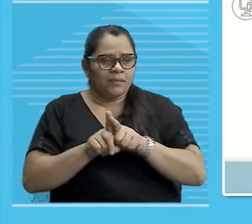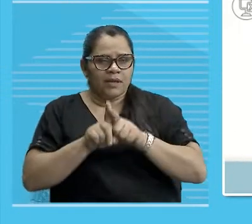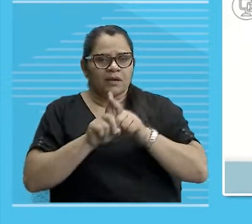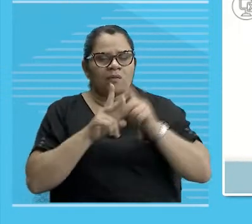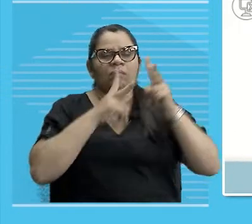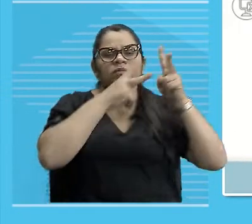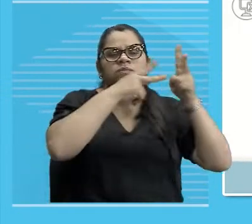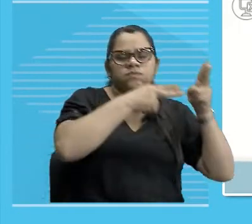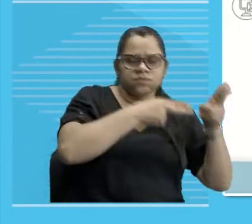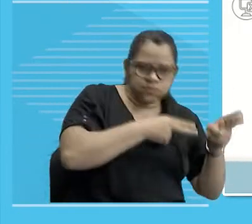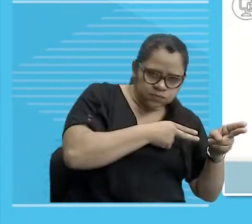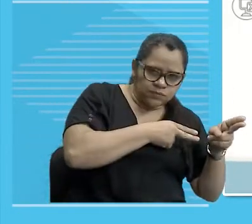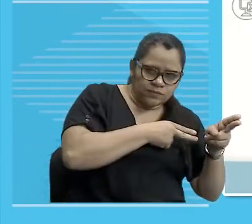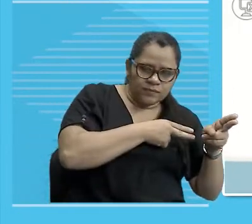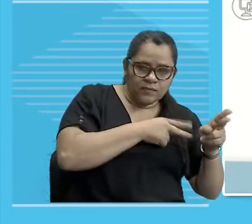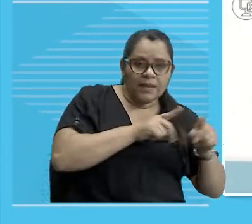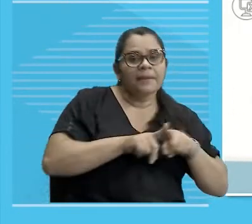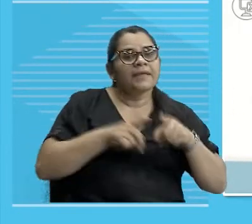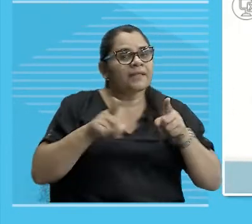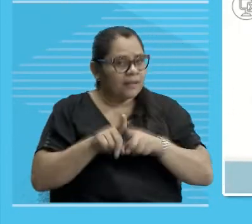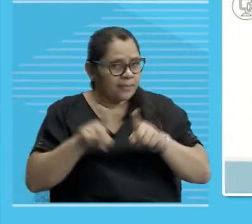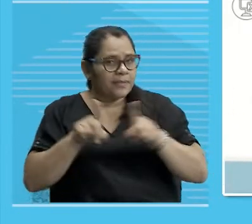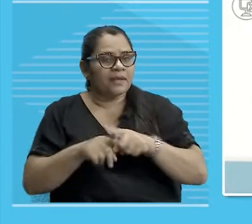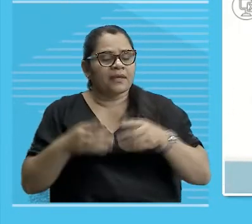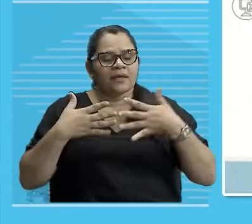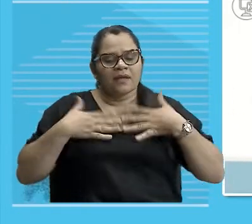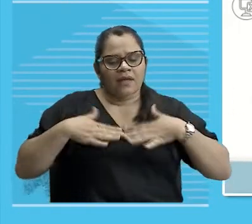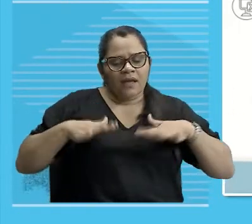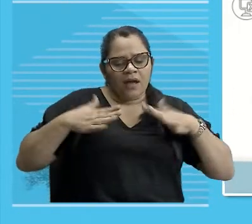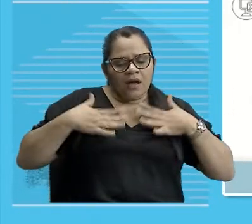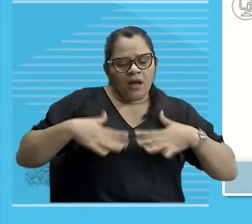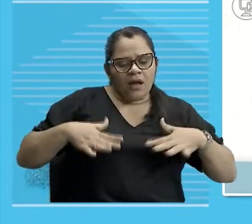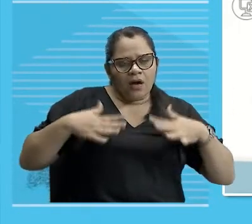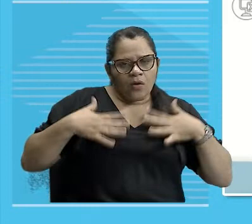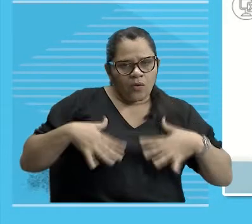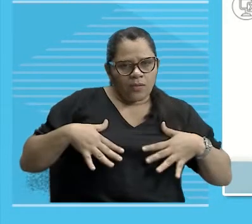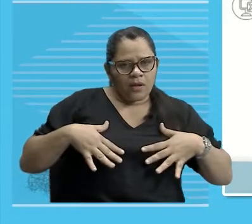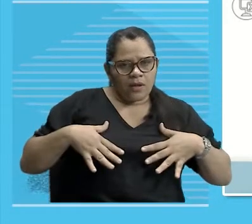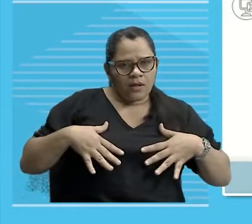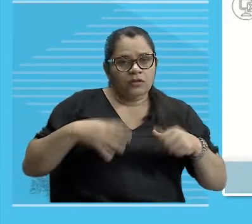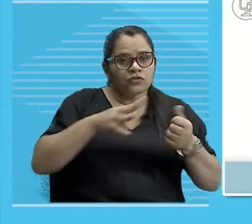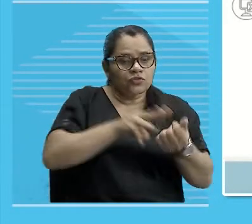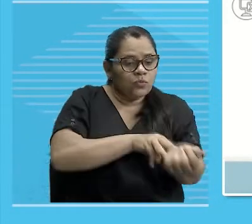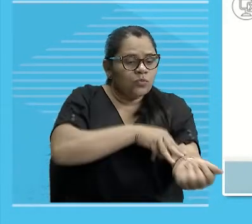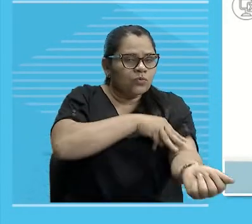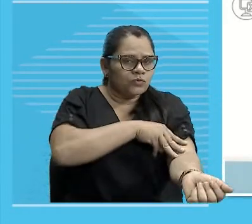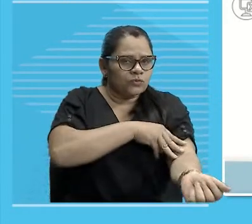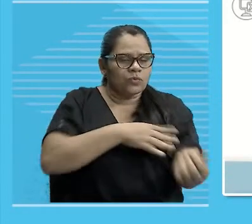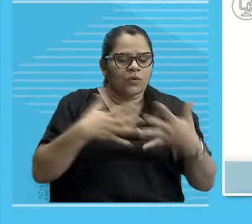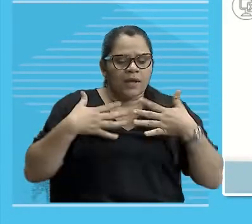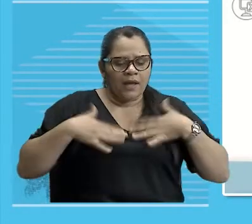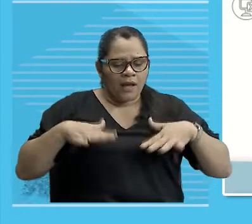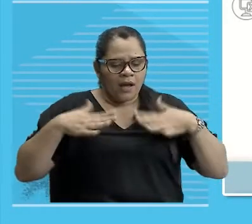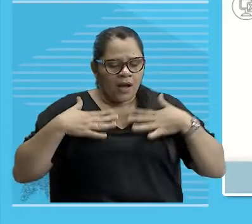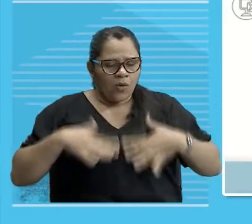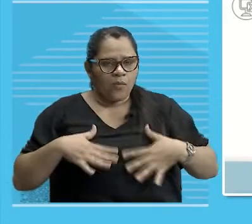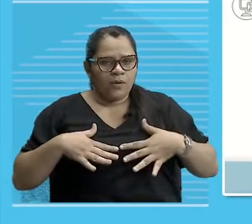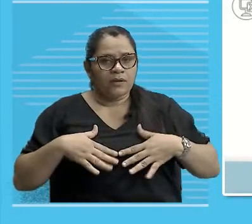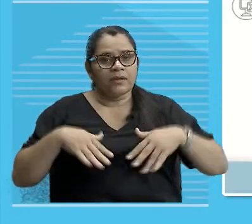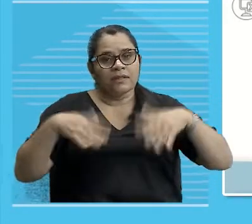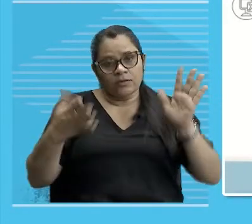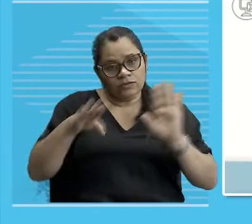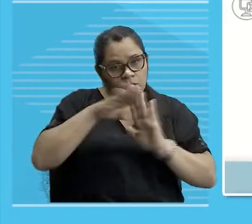sedação e relaxamento muscular. Esses são pontos extremamente importantes.